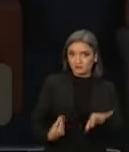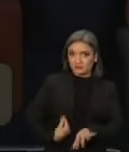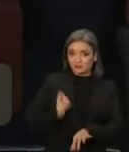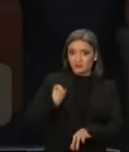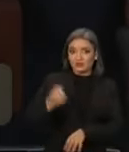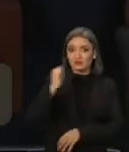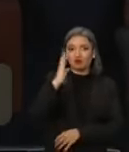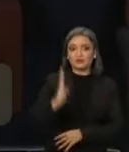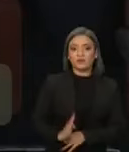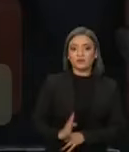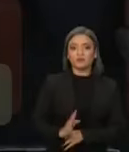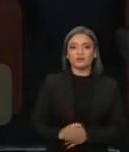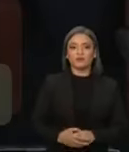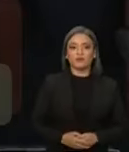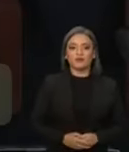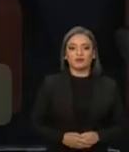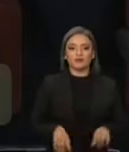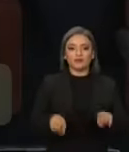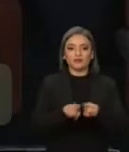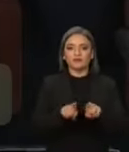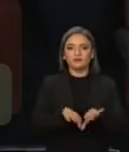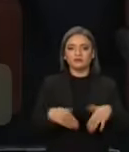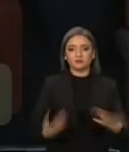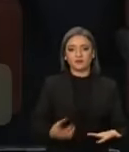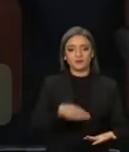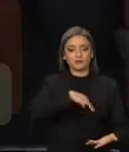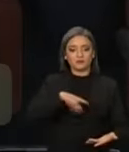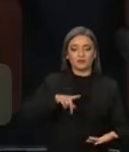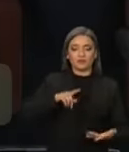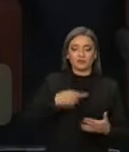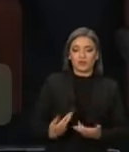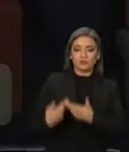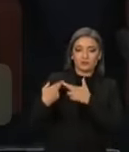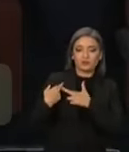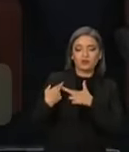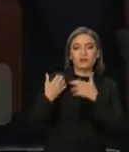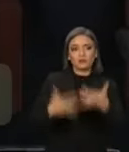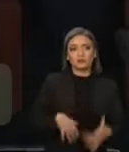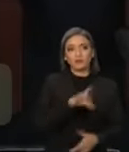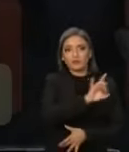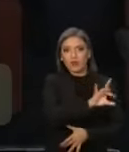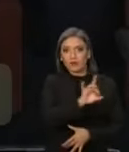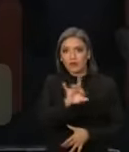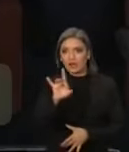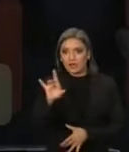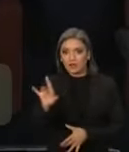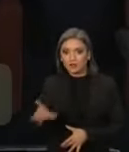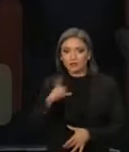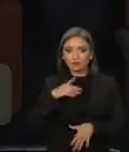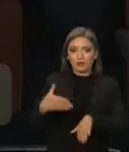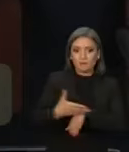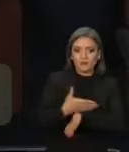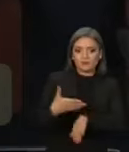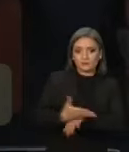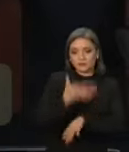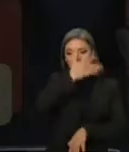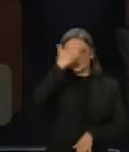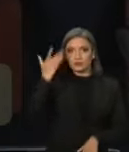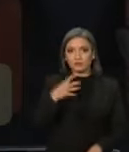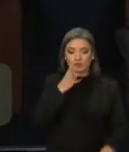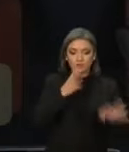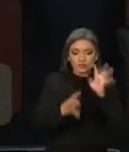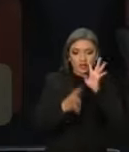Brasil impõe ao Ministério Público a obrigação de expor de maneira individualizada a participação de pessoas acusadas